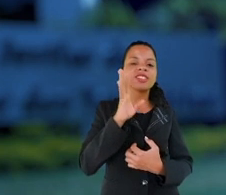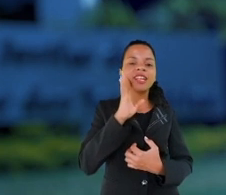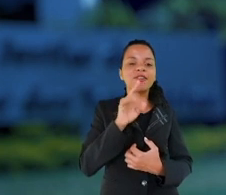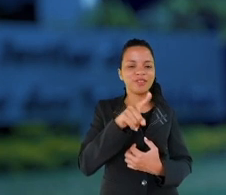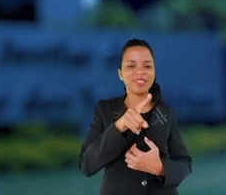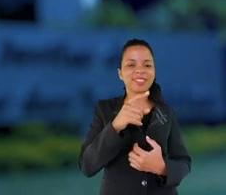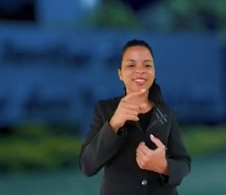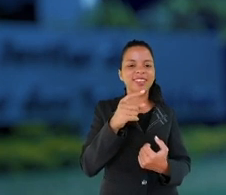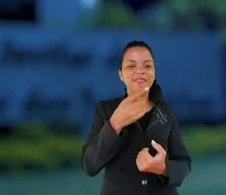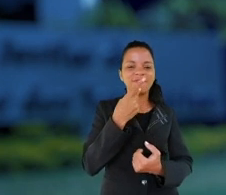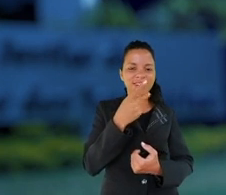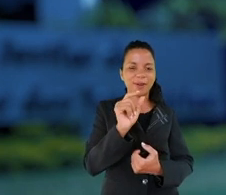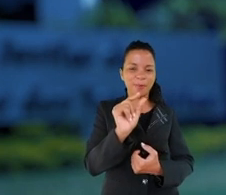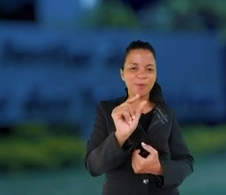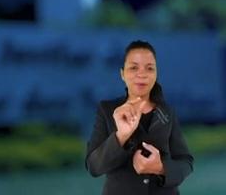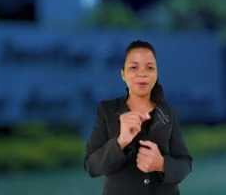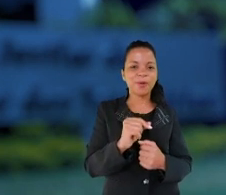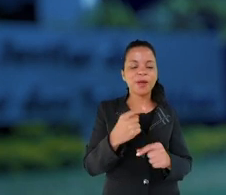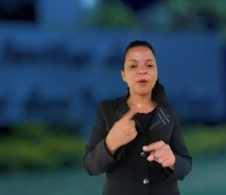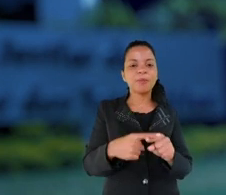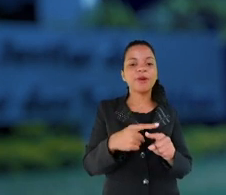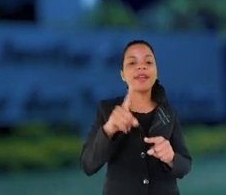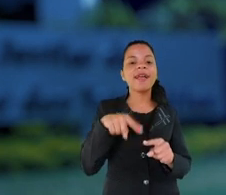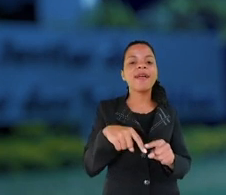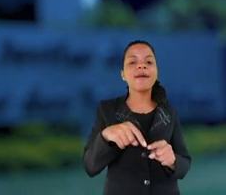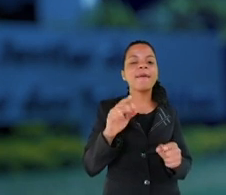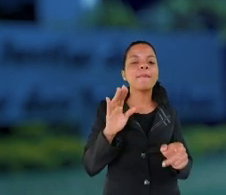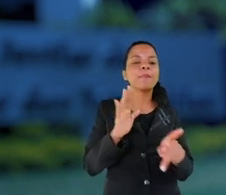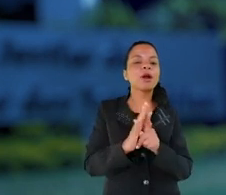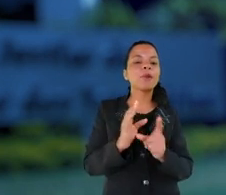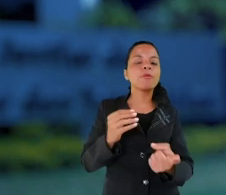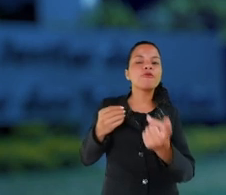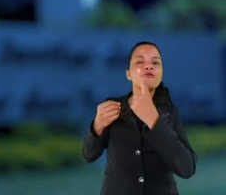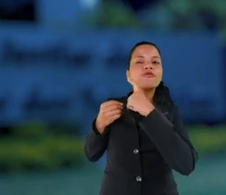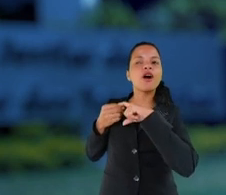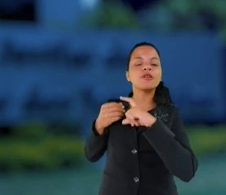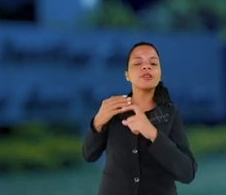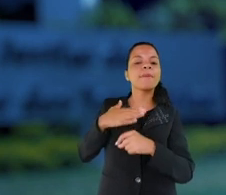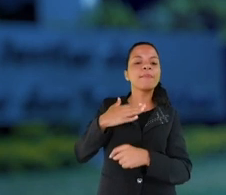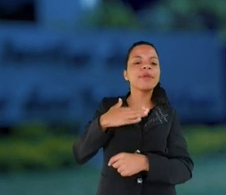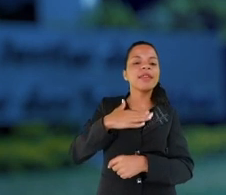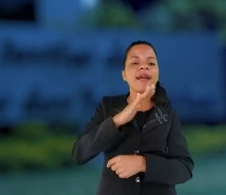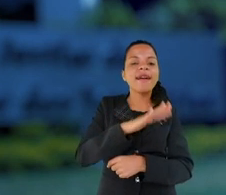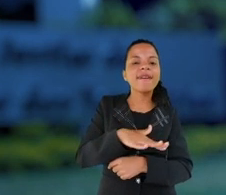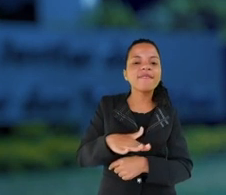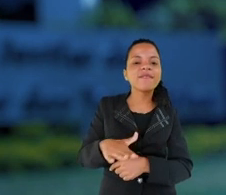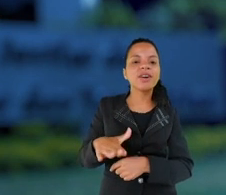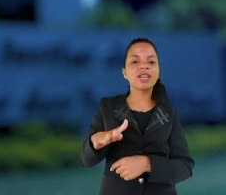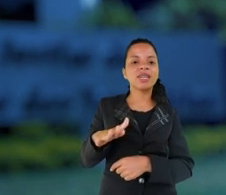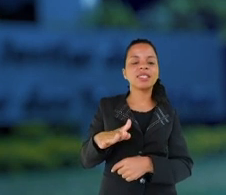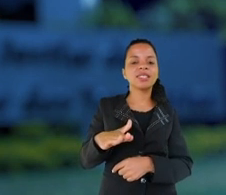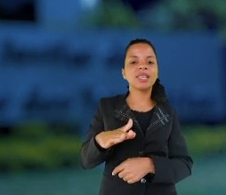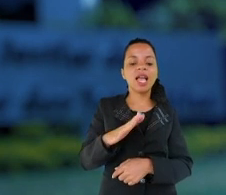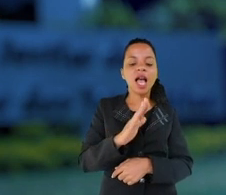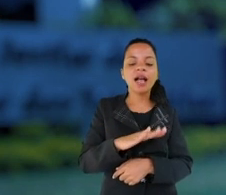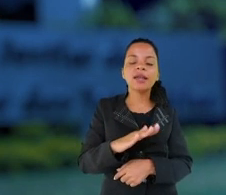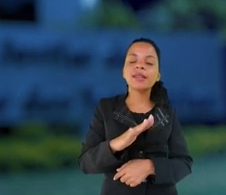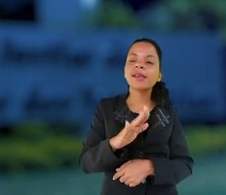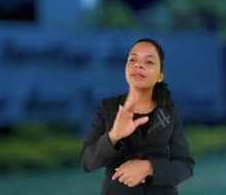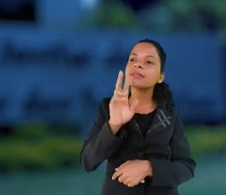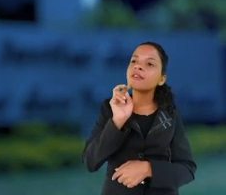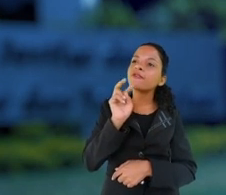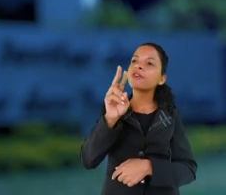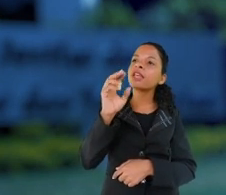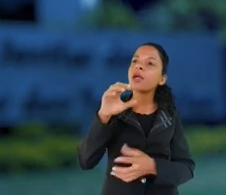vem um pouco desse contato com a infância, né? Dessa super pureza, dessa criança que cria essa pessoa adulta que acaba falhando no caminho,